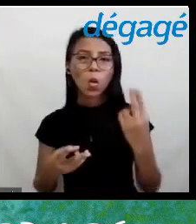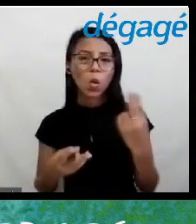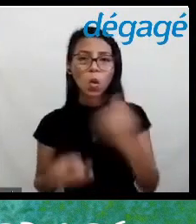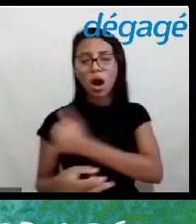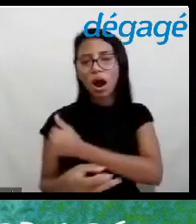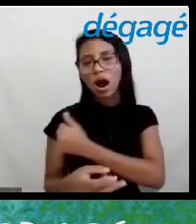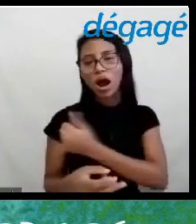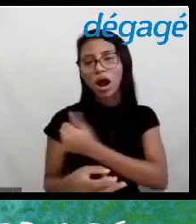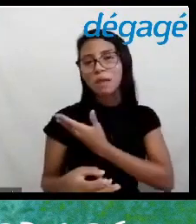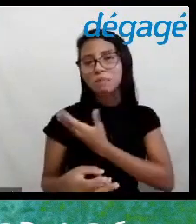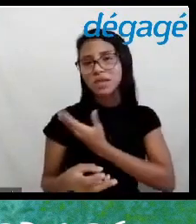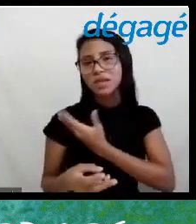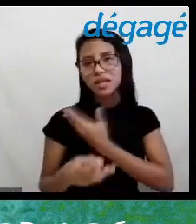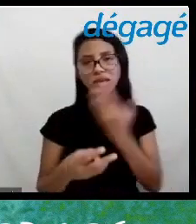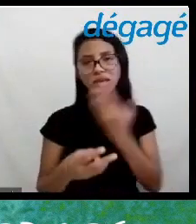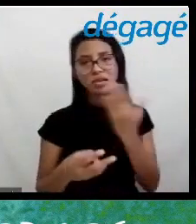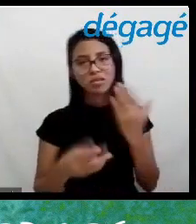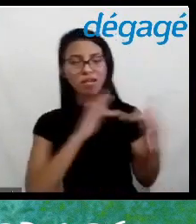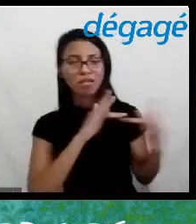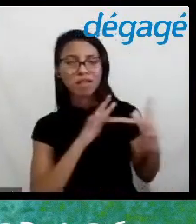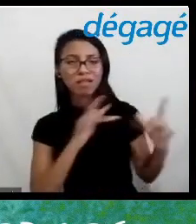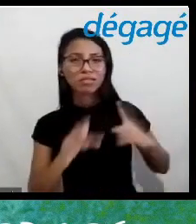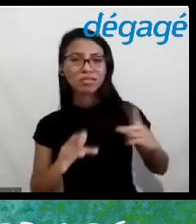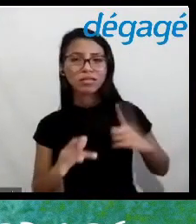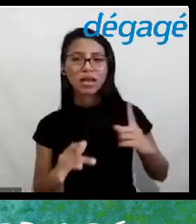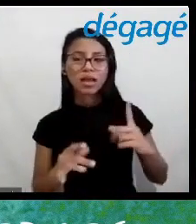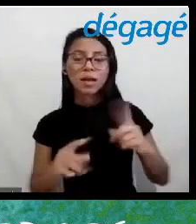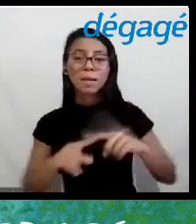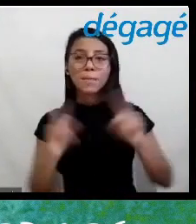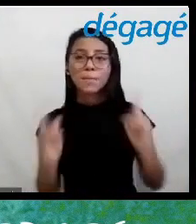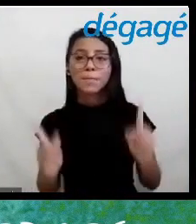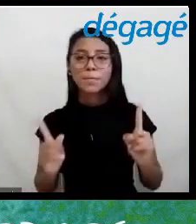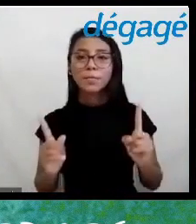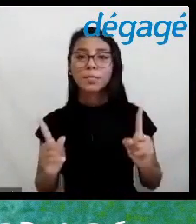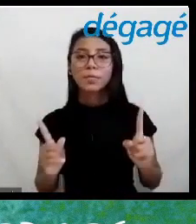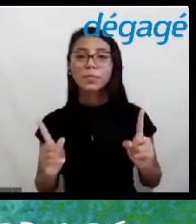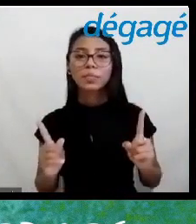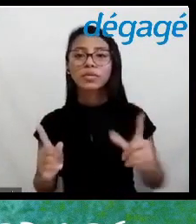A convite do Thiago Cavalcante, Gustavo Mapurunga.